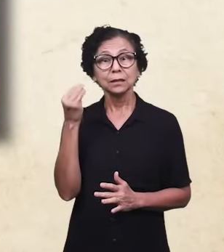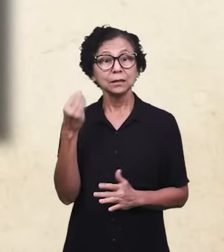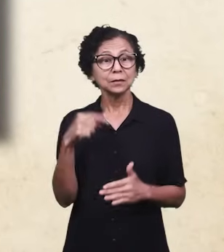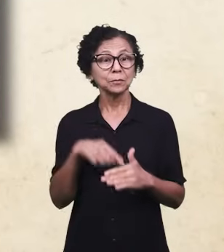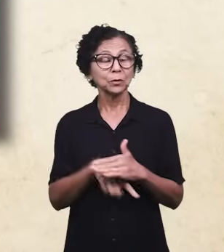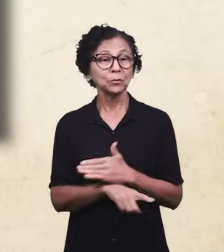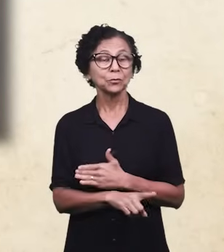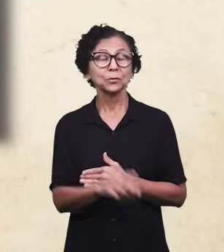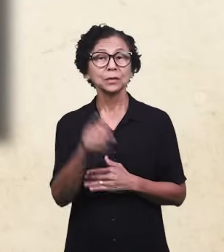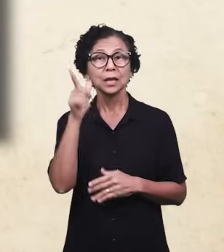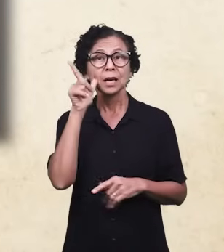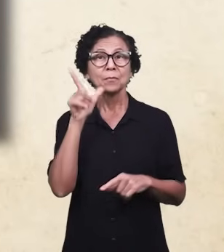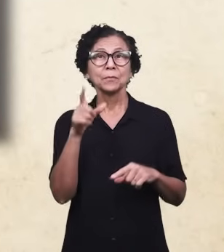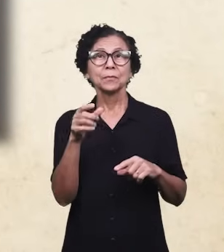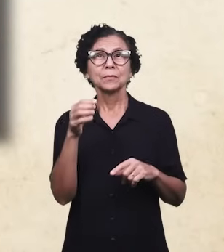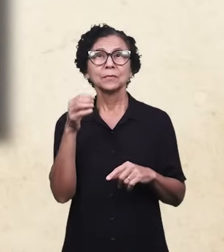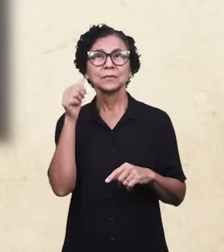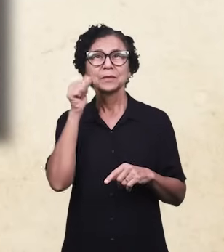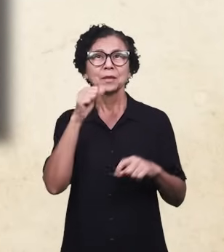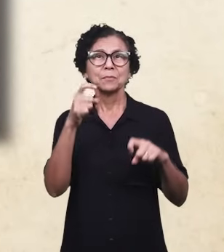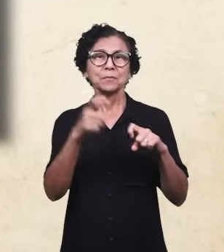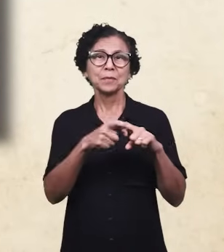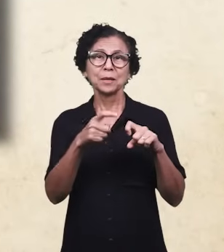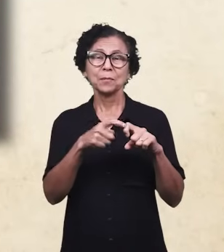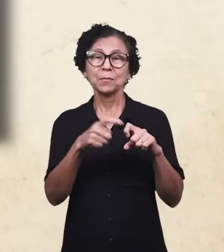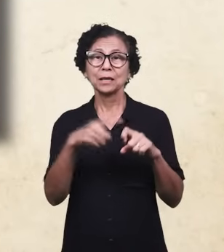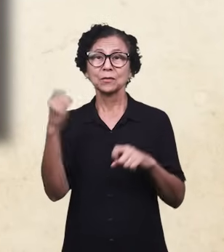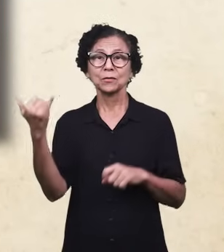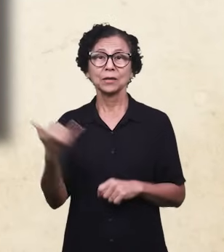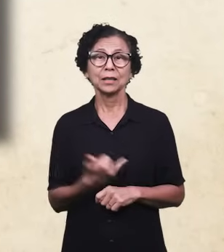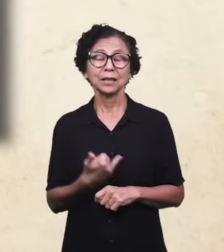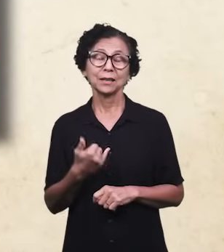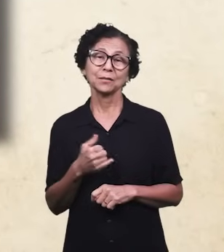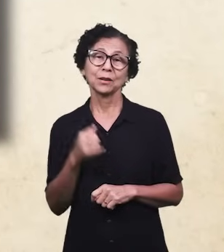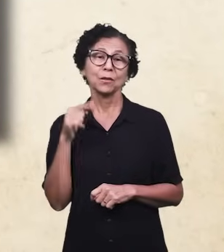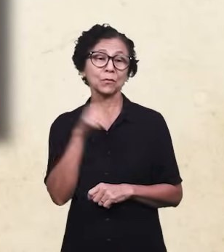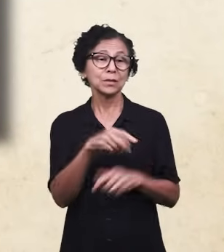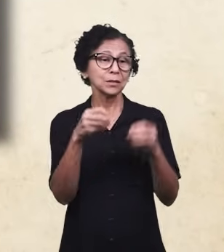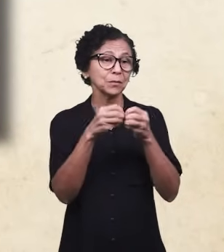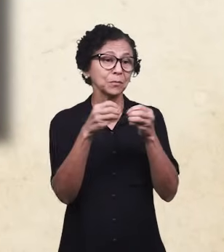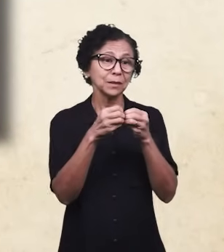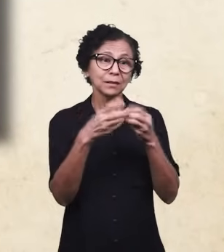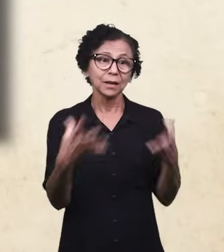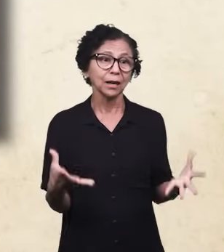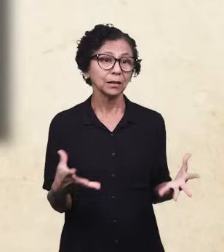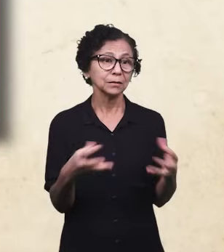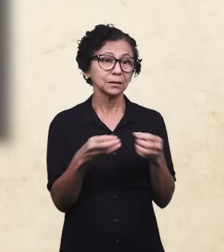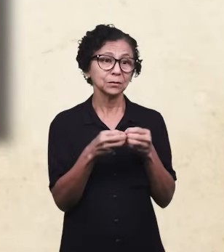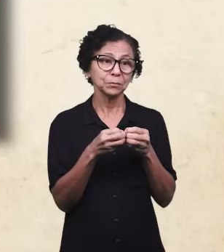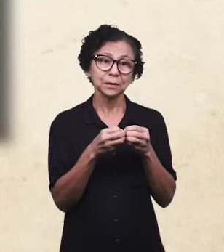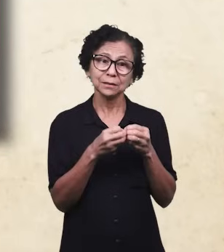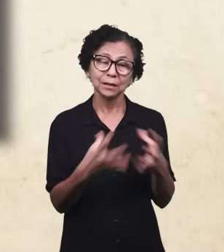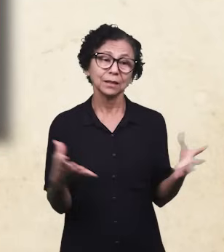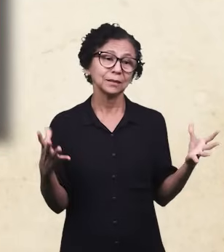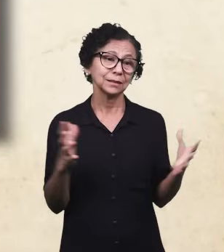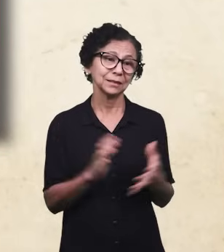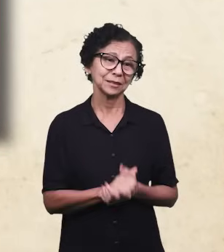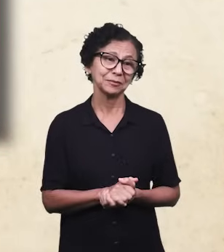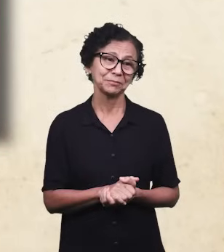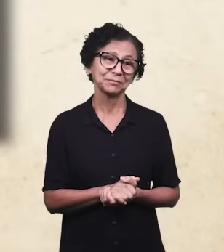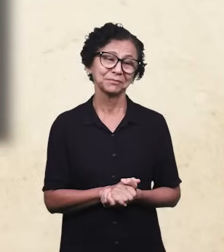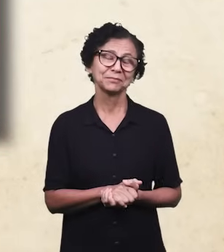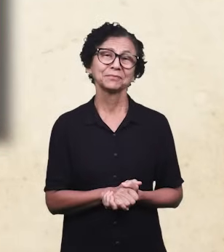sempre falava comigo, né? Esté, você é um milagre, E no processo, sempre